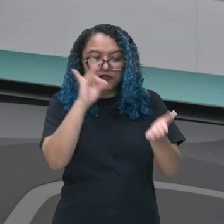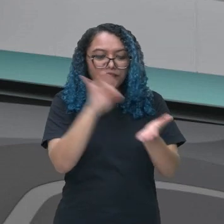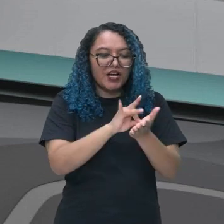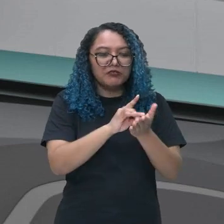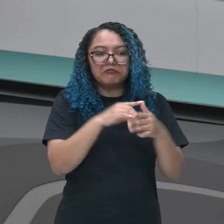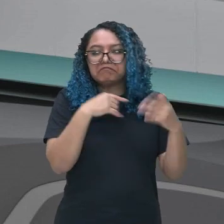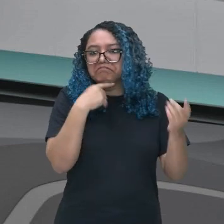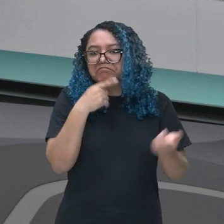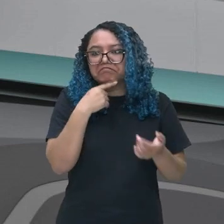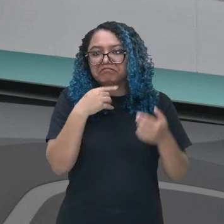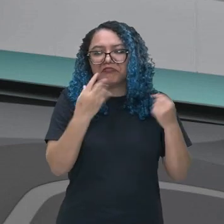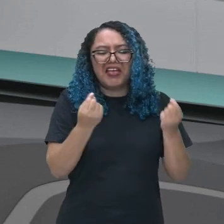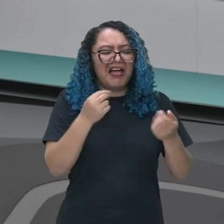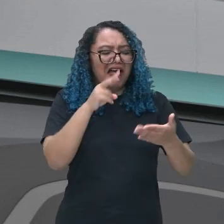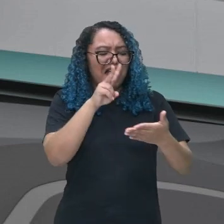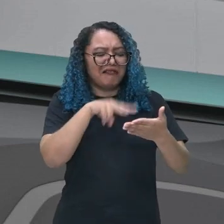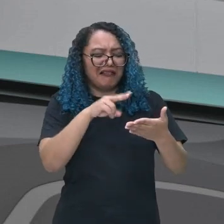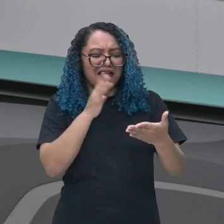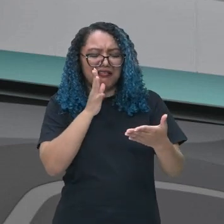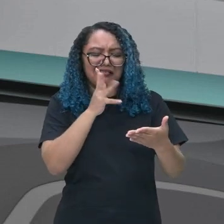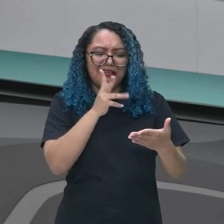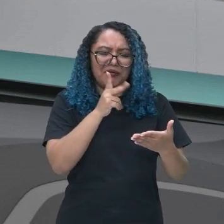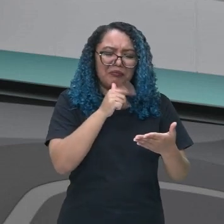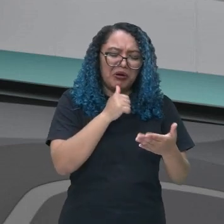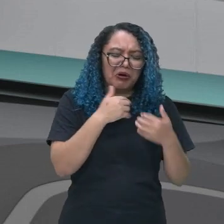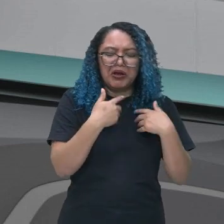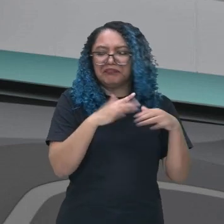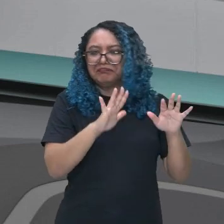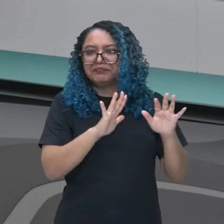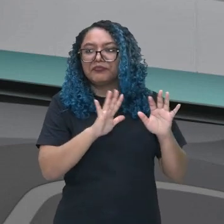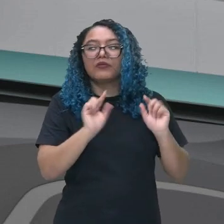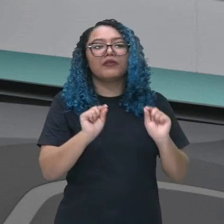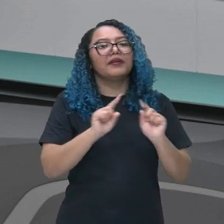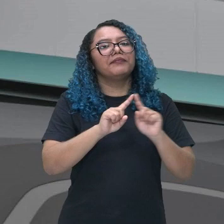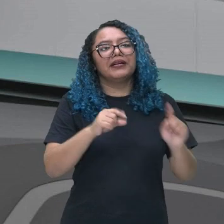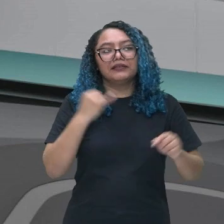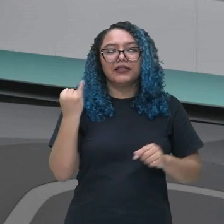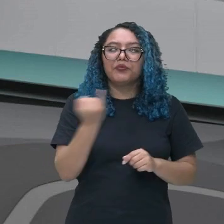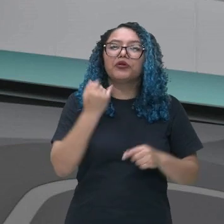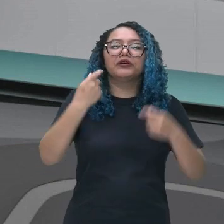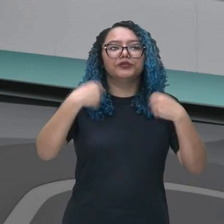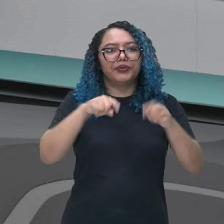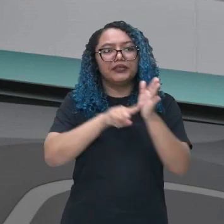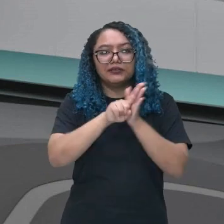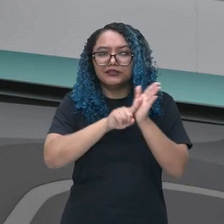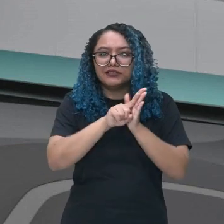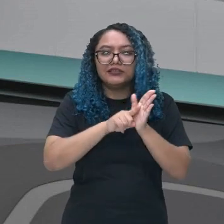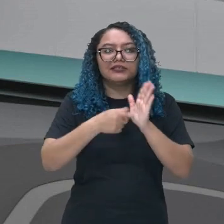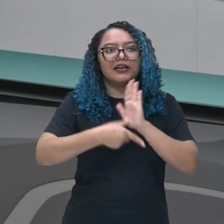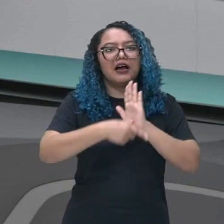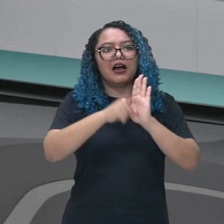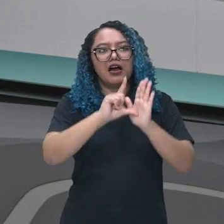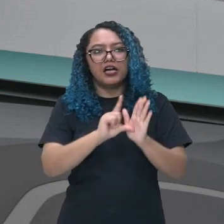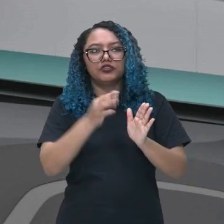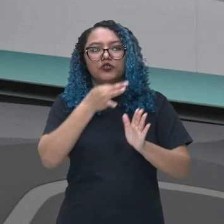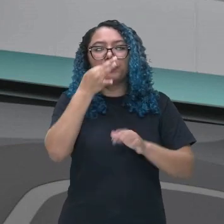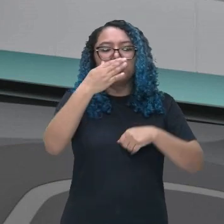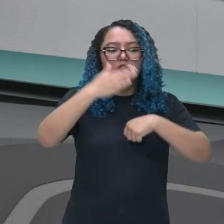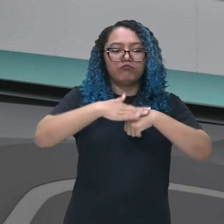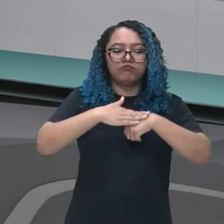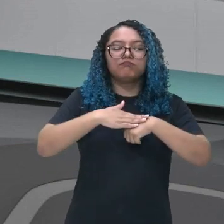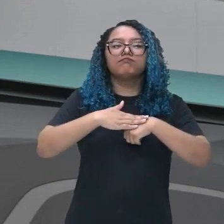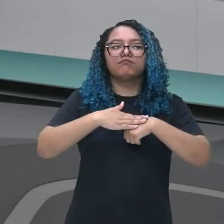vai demorar, vai ter que ler muita coisa, mas, gente, isso é importante, a gente precisa, antes de a gente criar qualquer opinião acerca de